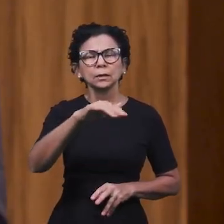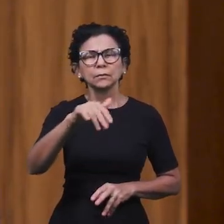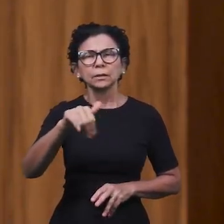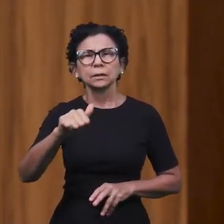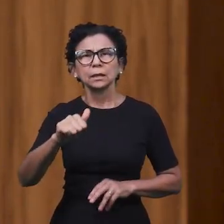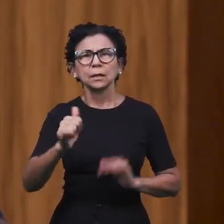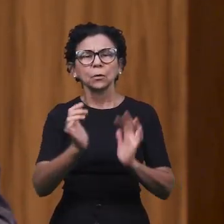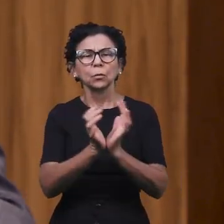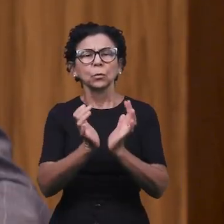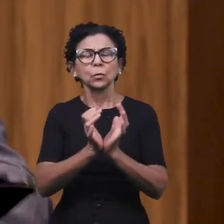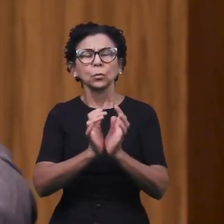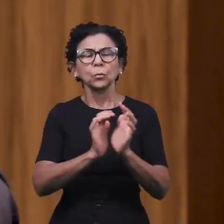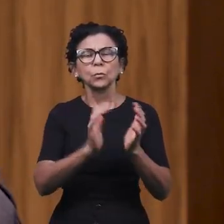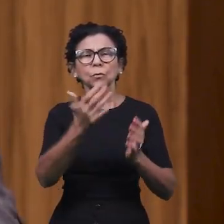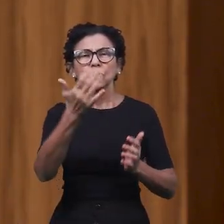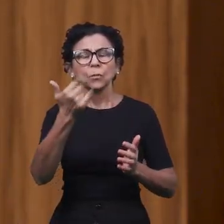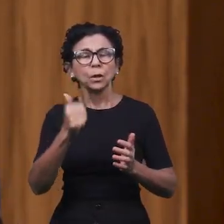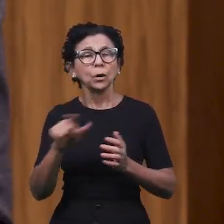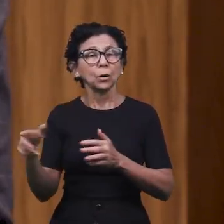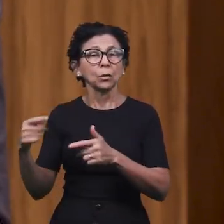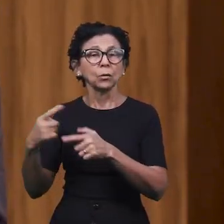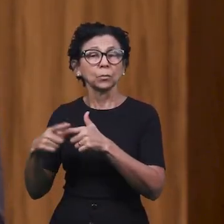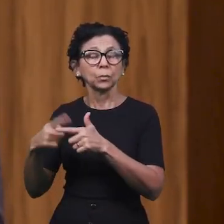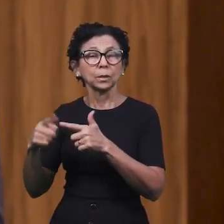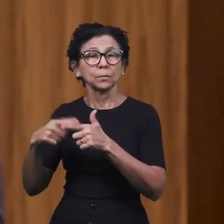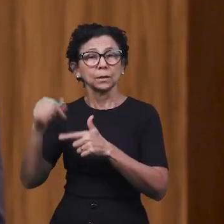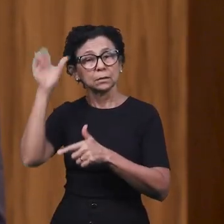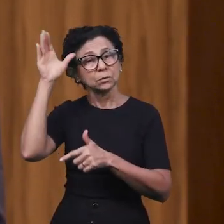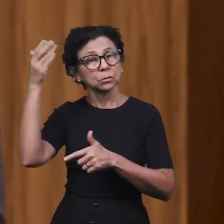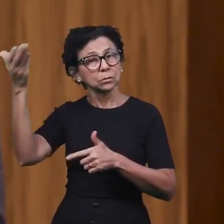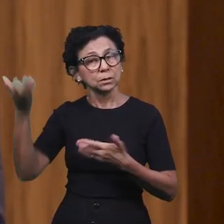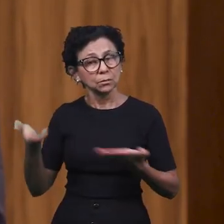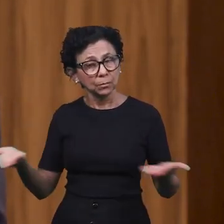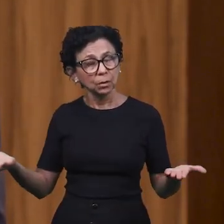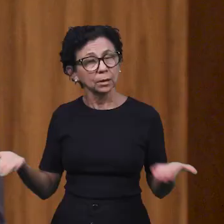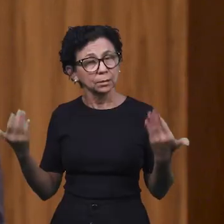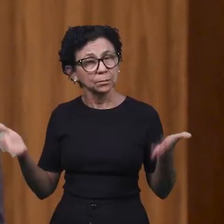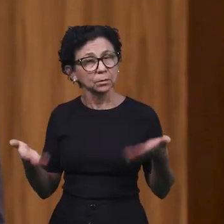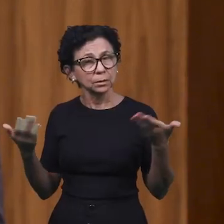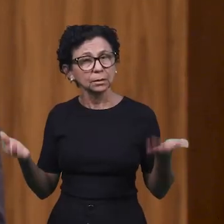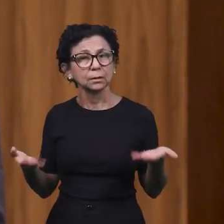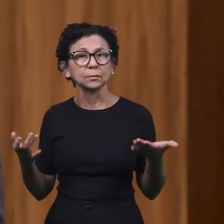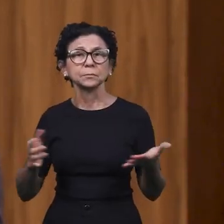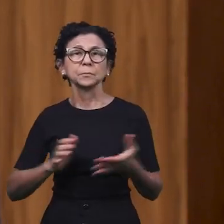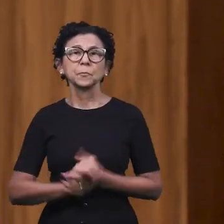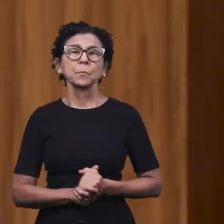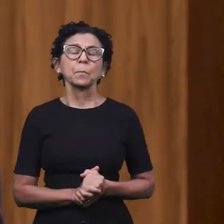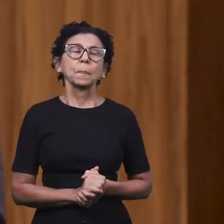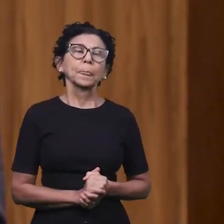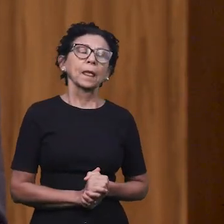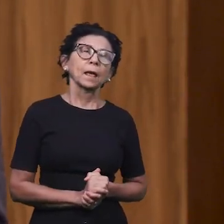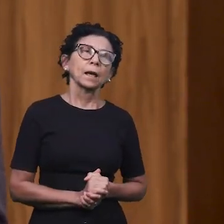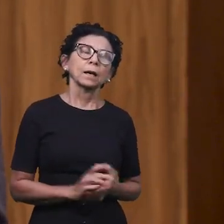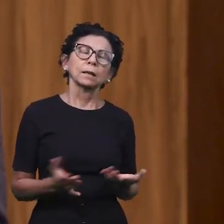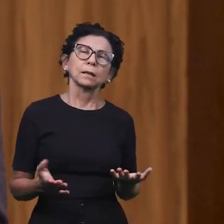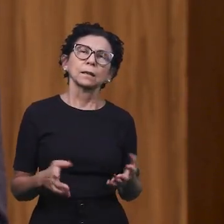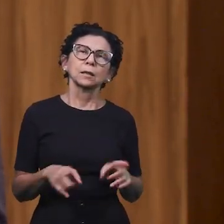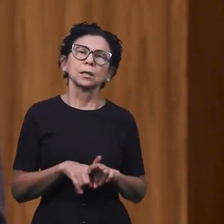de trabalho e tentar resolver uma determinada situação que está posta? No negócio, às vezes eu tenho